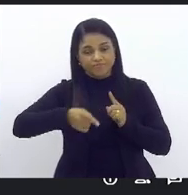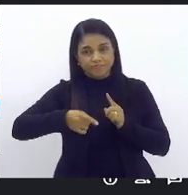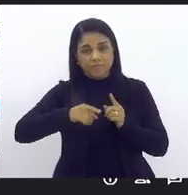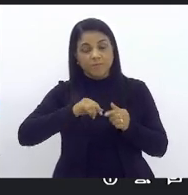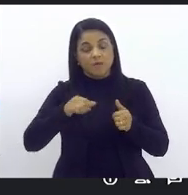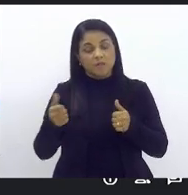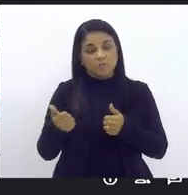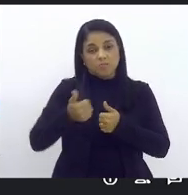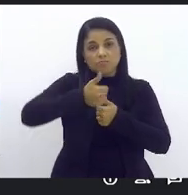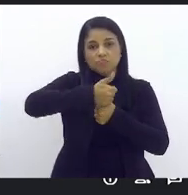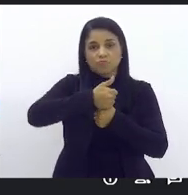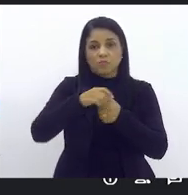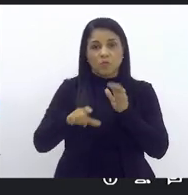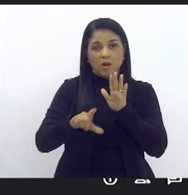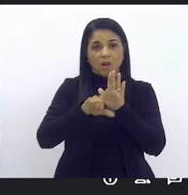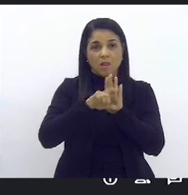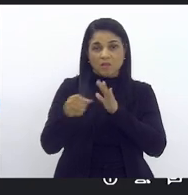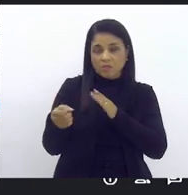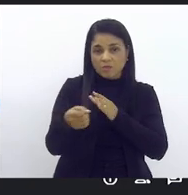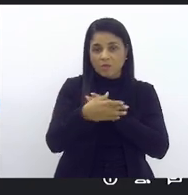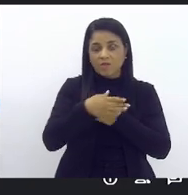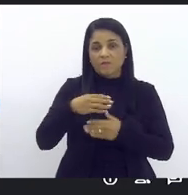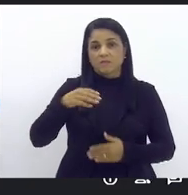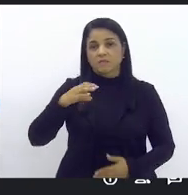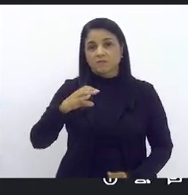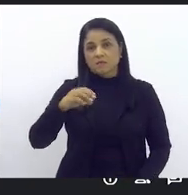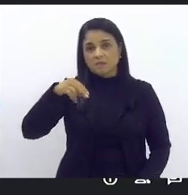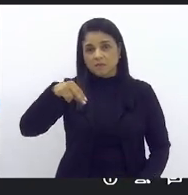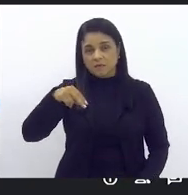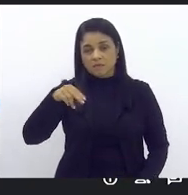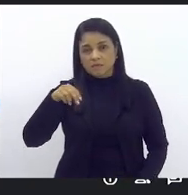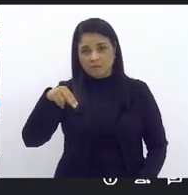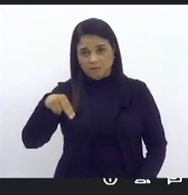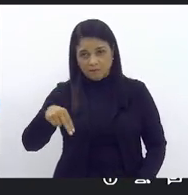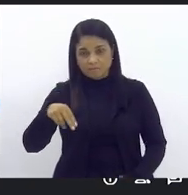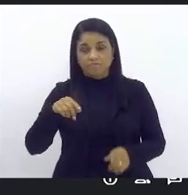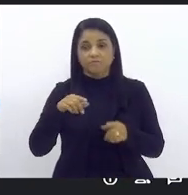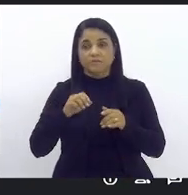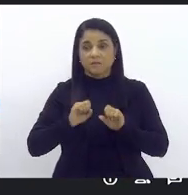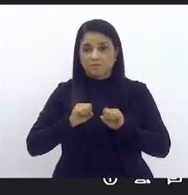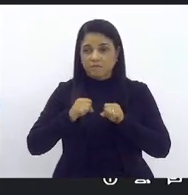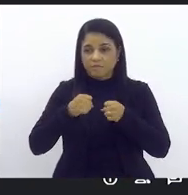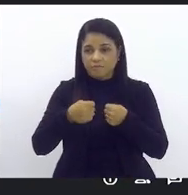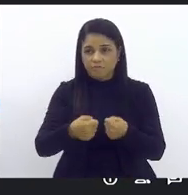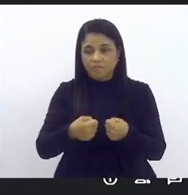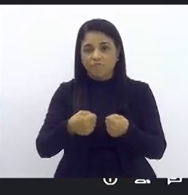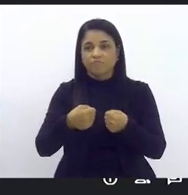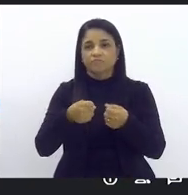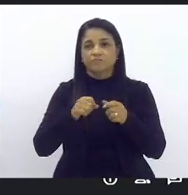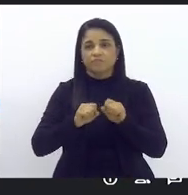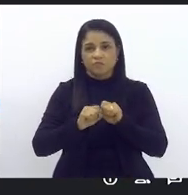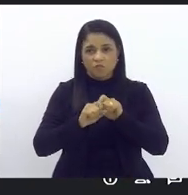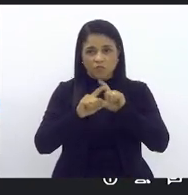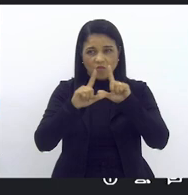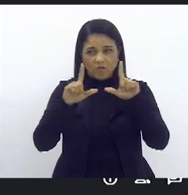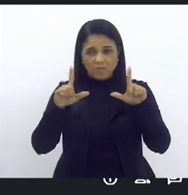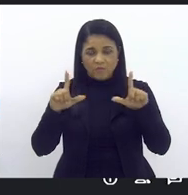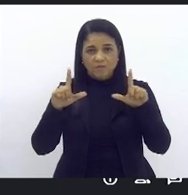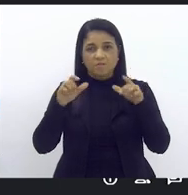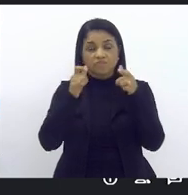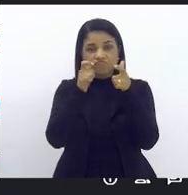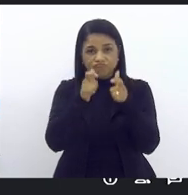do Fundeb, a CNM defende, e eu estou dizendo isso porque tem aqui, eu vou até abrir aqui para dispor para os senhores onde